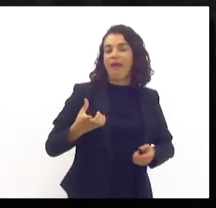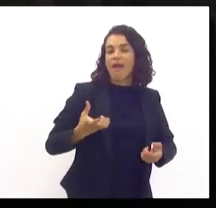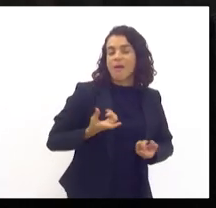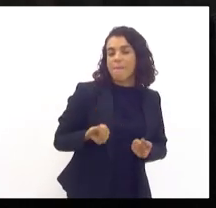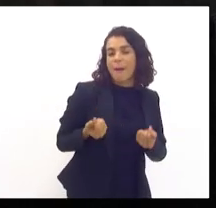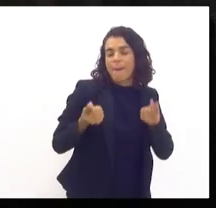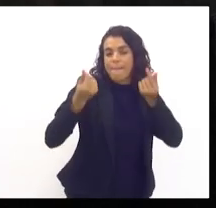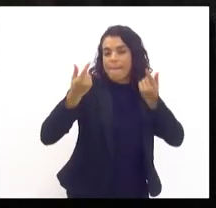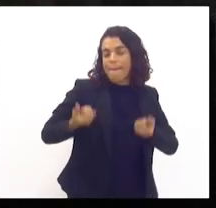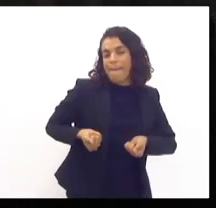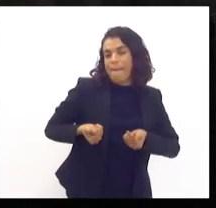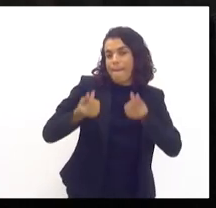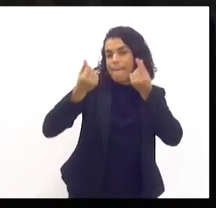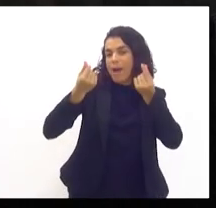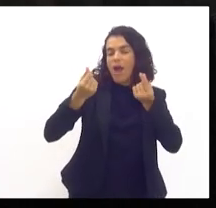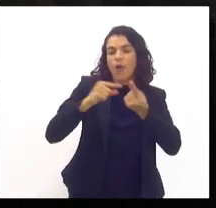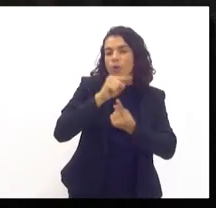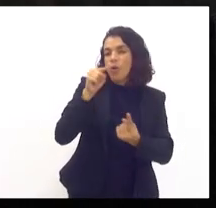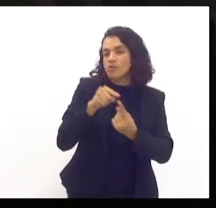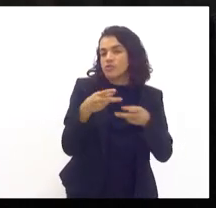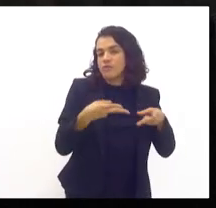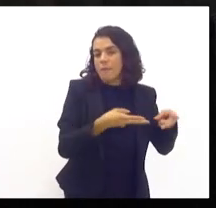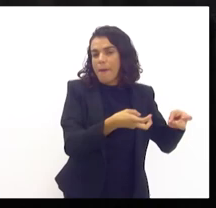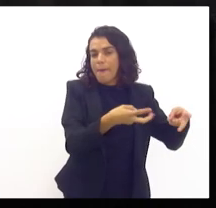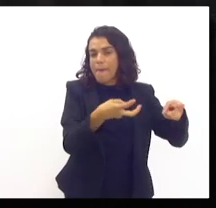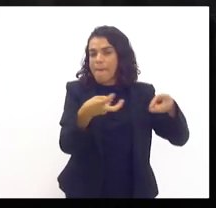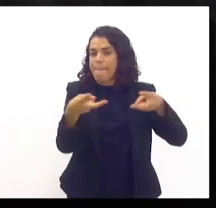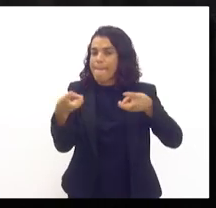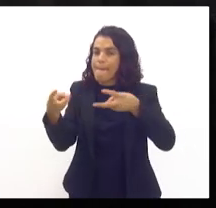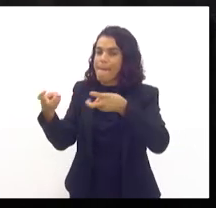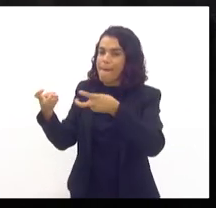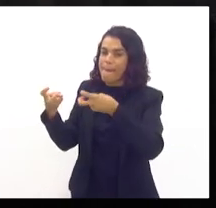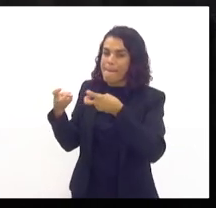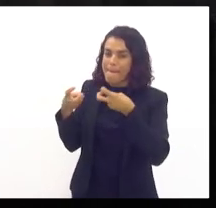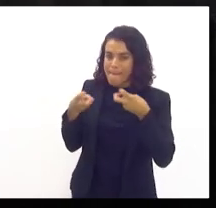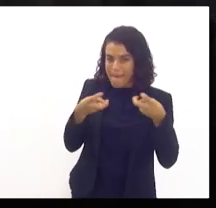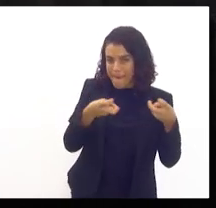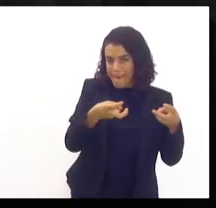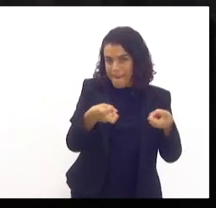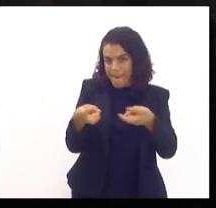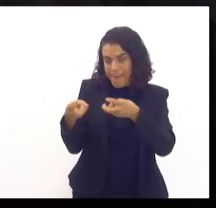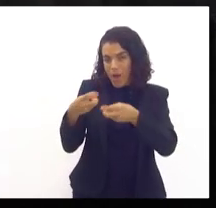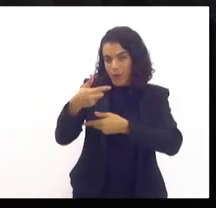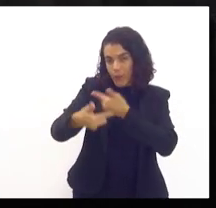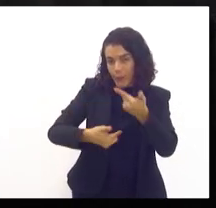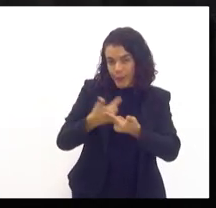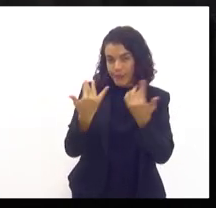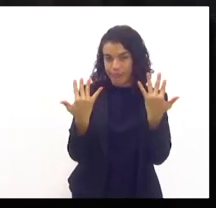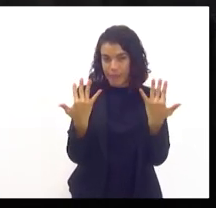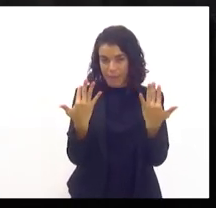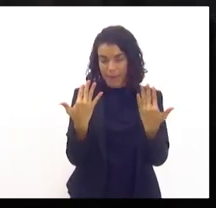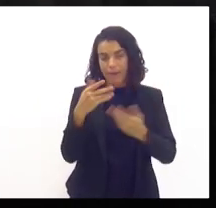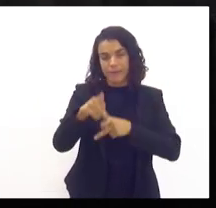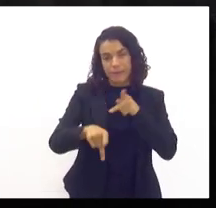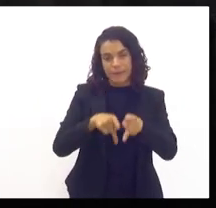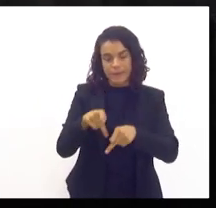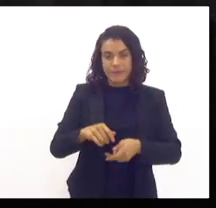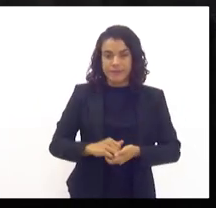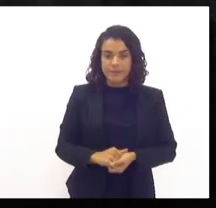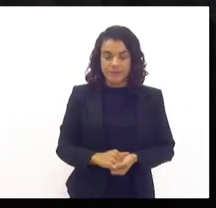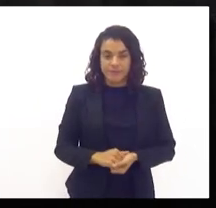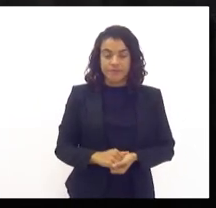superenriquecer a base da exploração das nossas riquezas em comum com o trabalho do nosso povo.